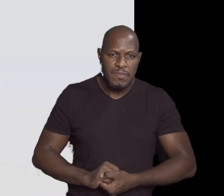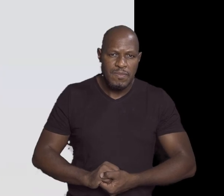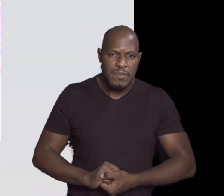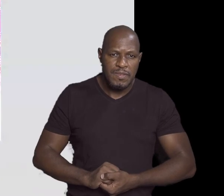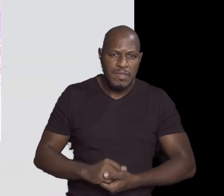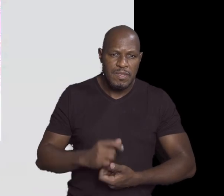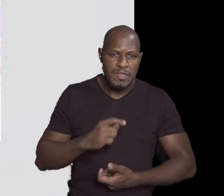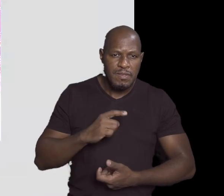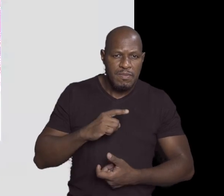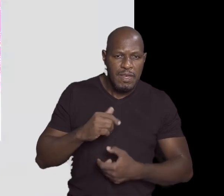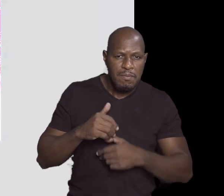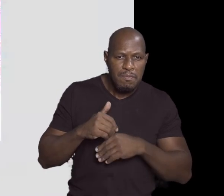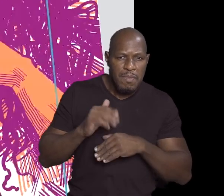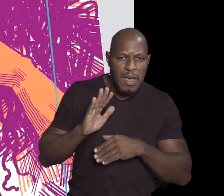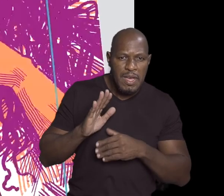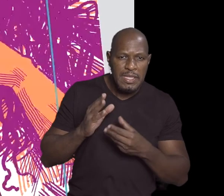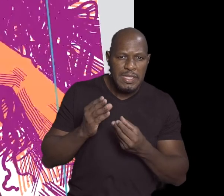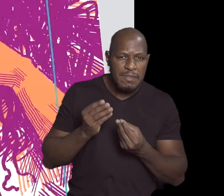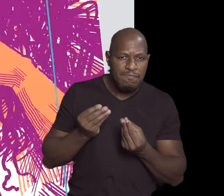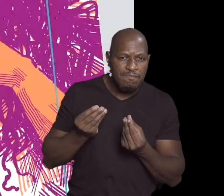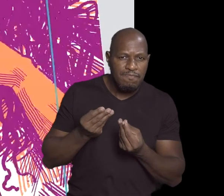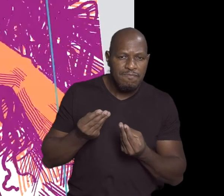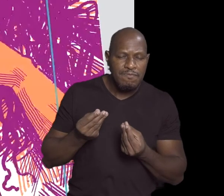Que vão dar mais